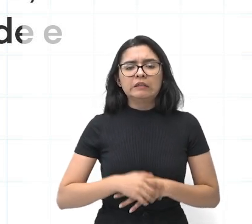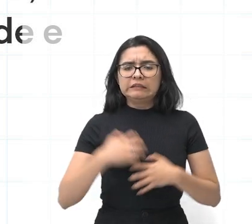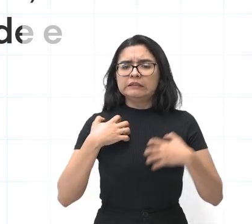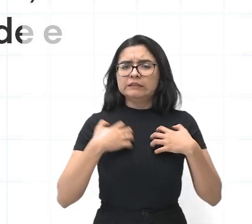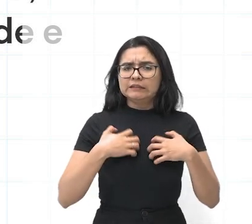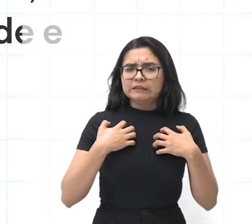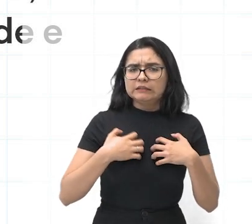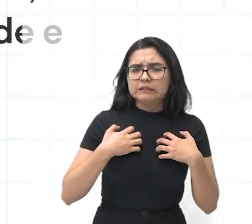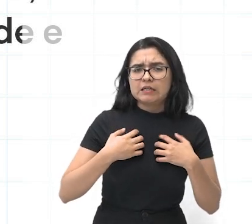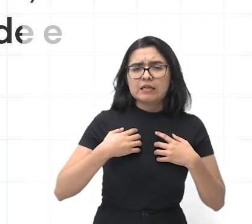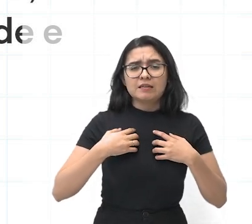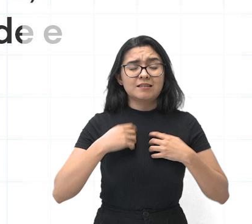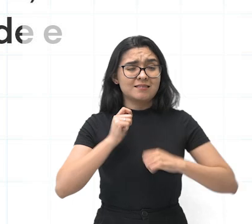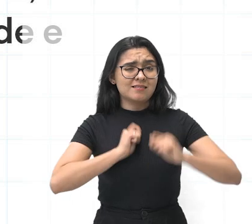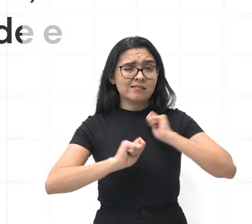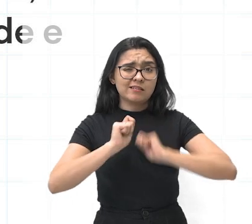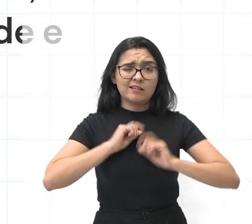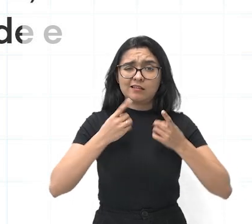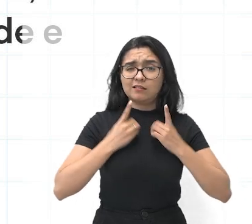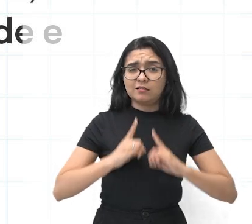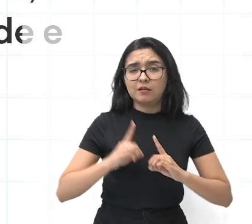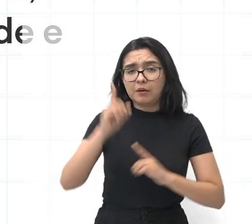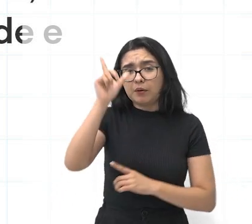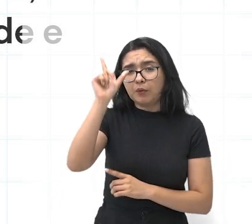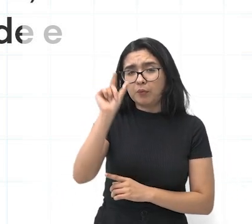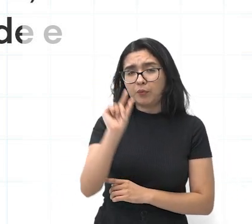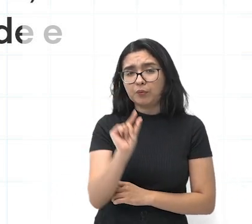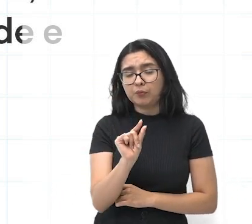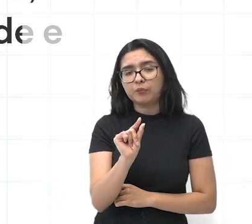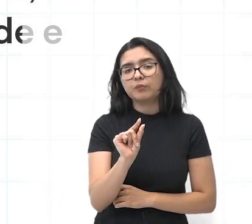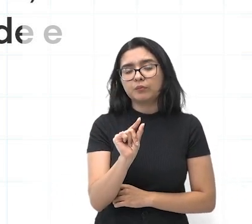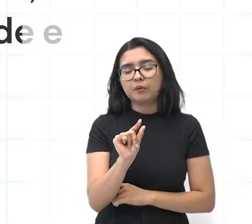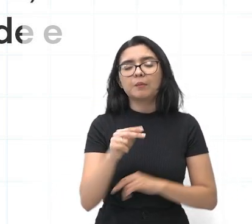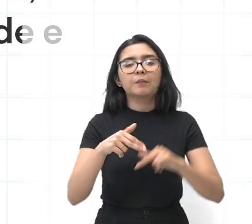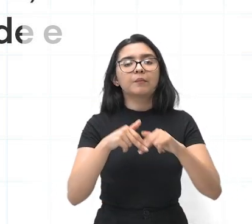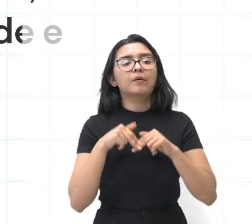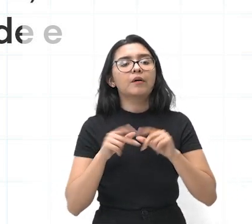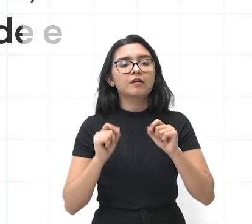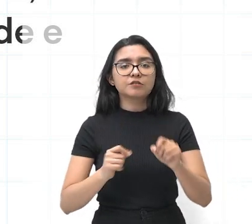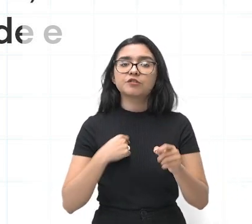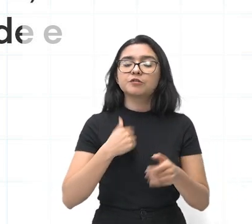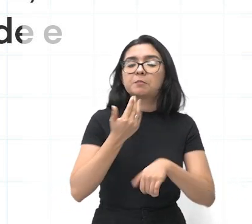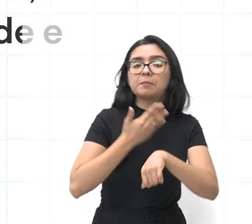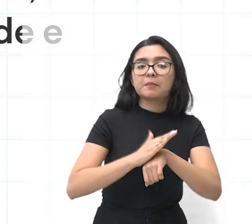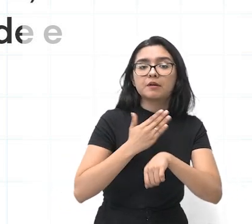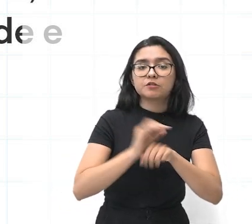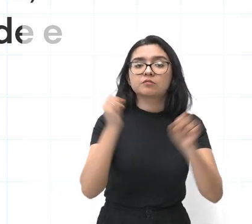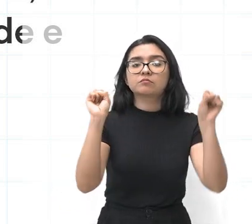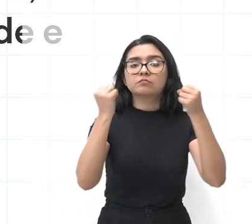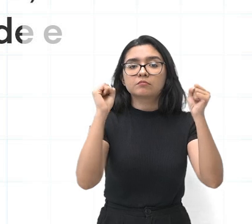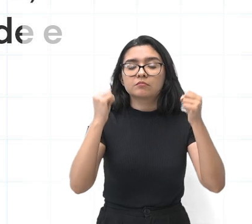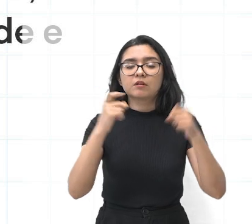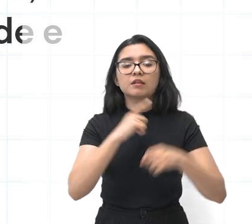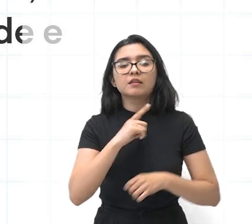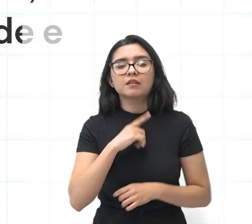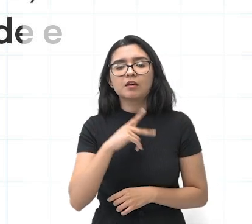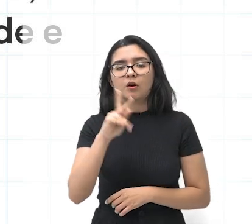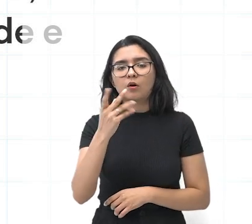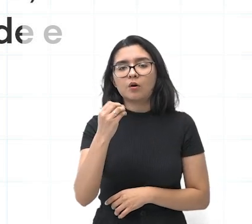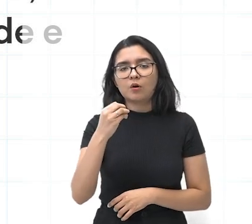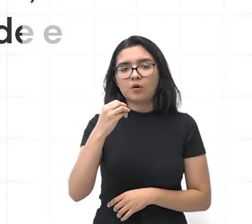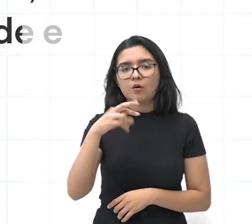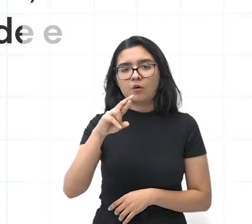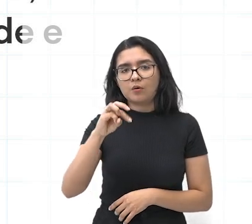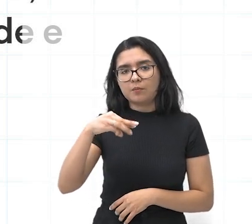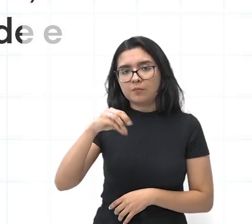estresse e sintomas de ansiedade e depressão, até porque quando a gente faz uma atividade física, o que acontece? A gente libera aí os hormônios da